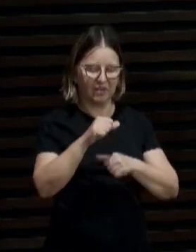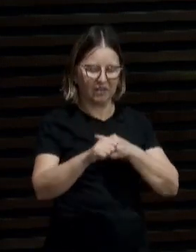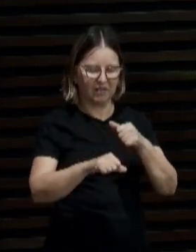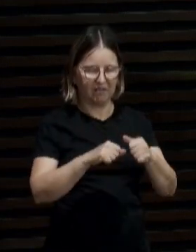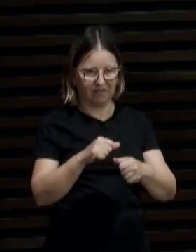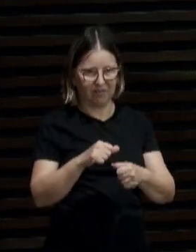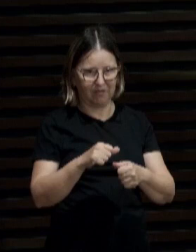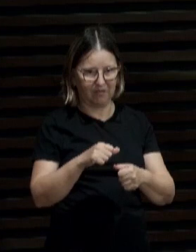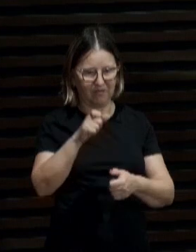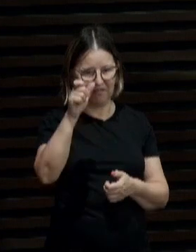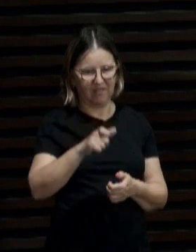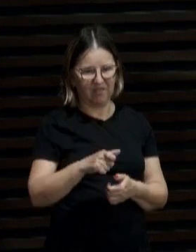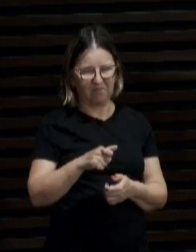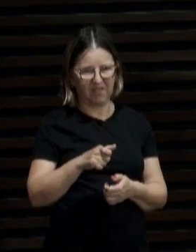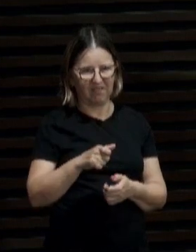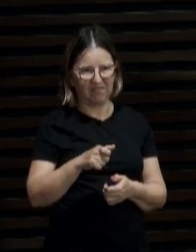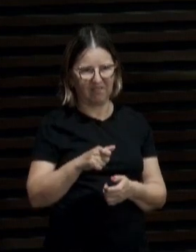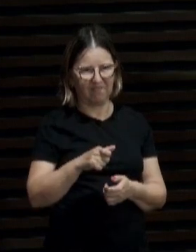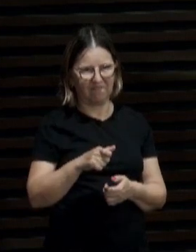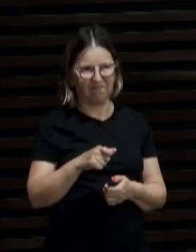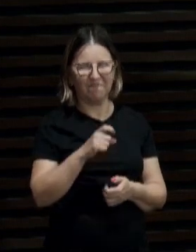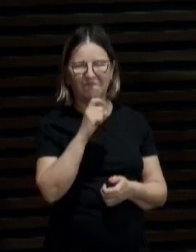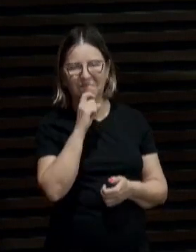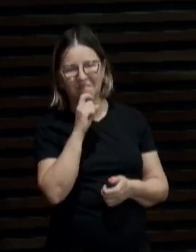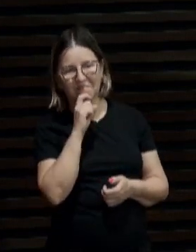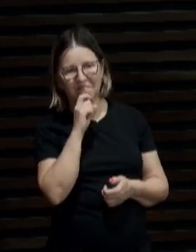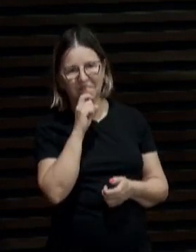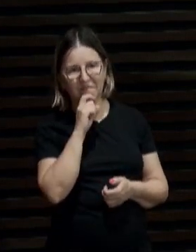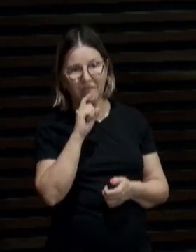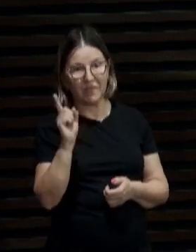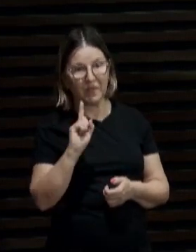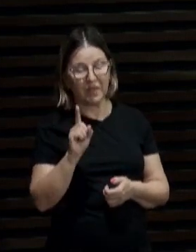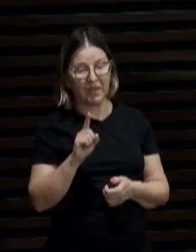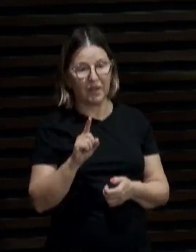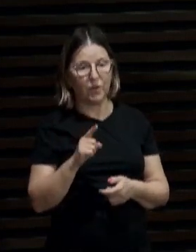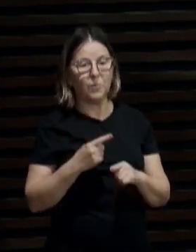apático, morno. E não é que você esqueceu o celular,